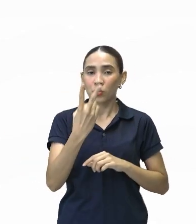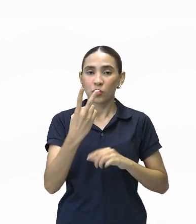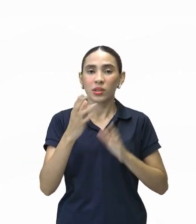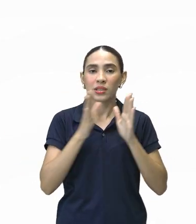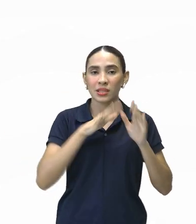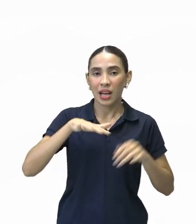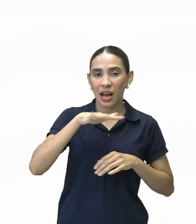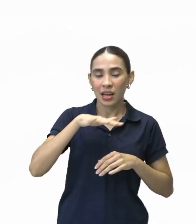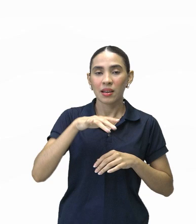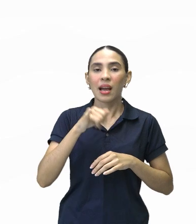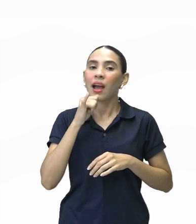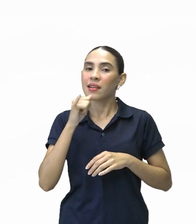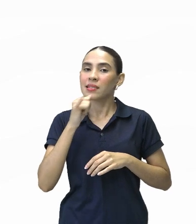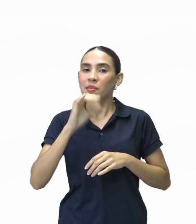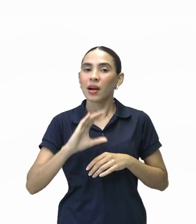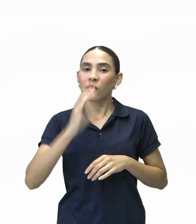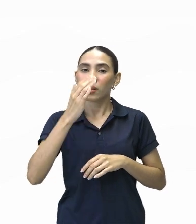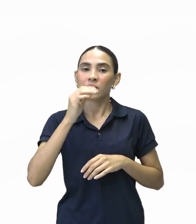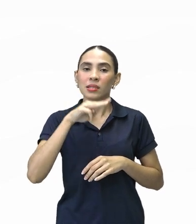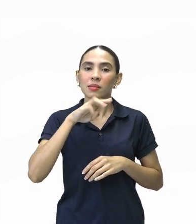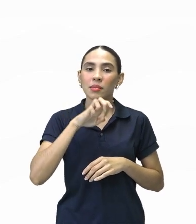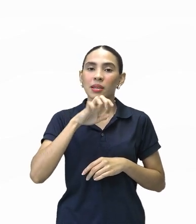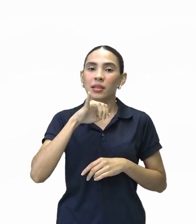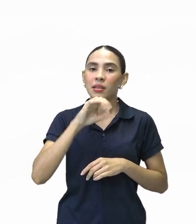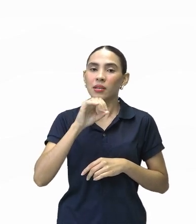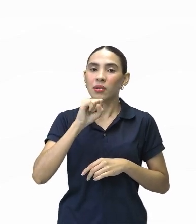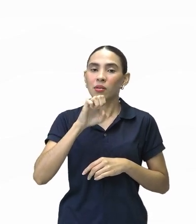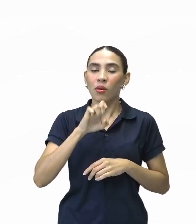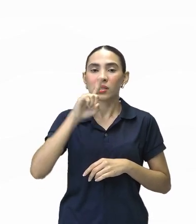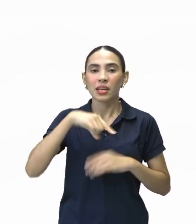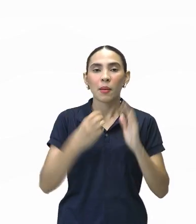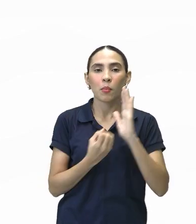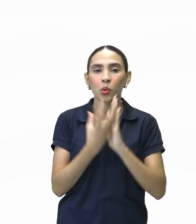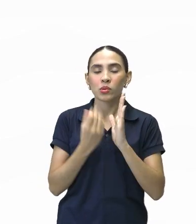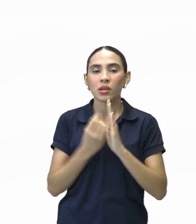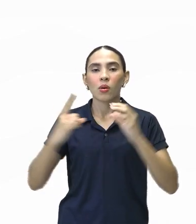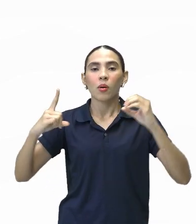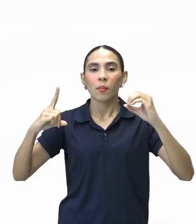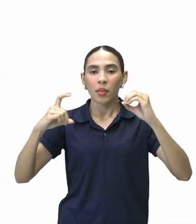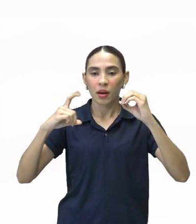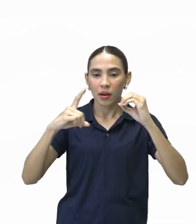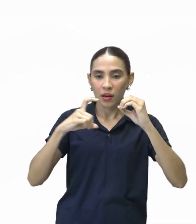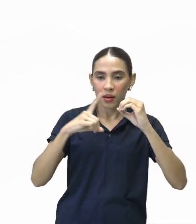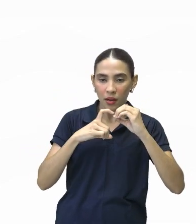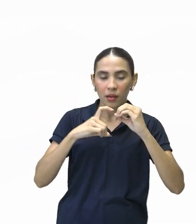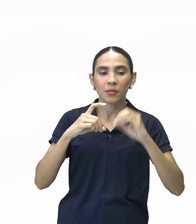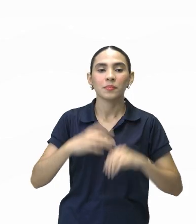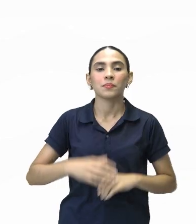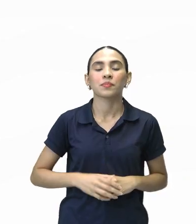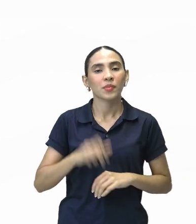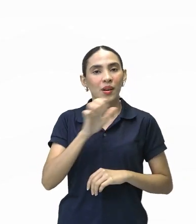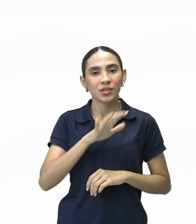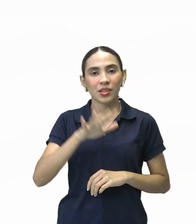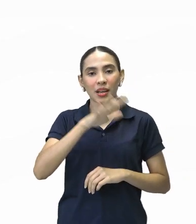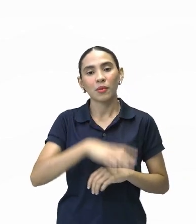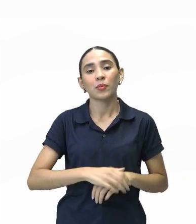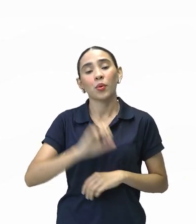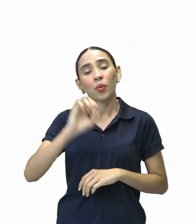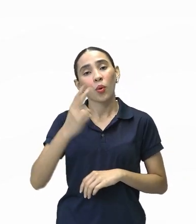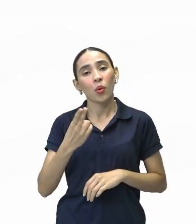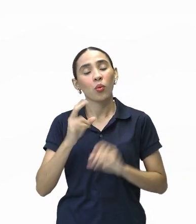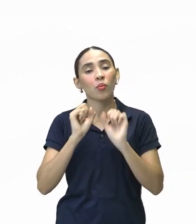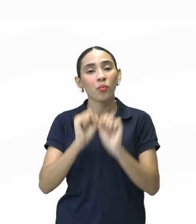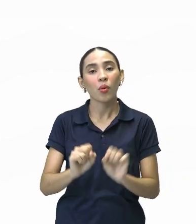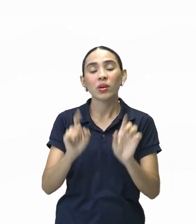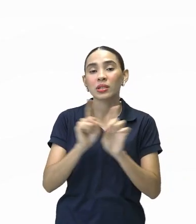No momento em que ocorre a meiose, que é a produção de gametas dos indivíduos, de modo geral, ou ela